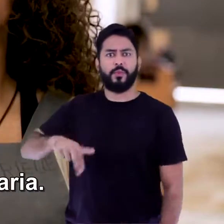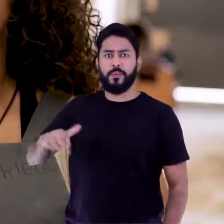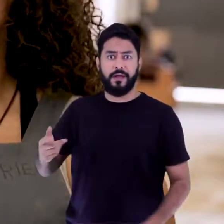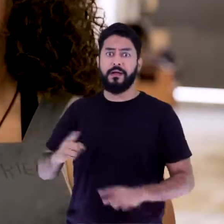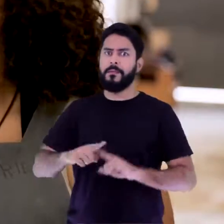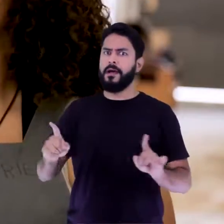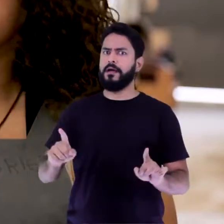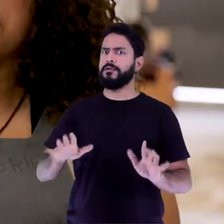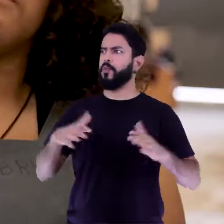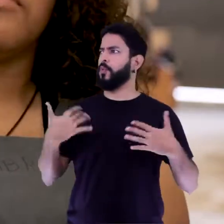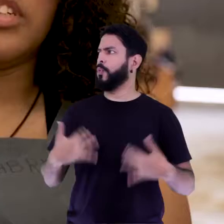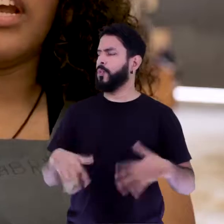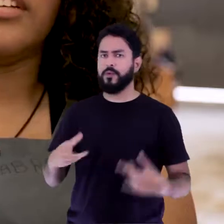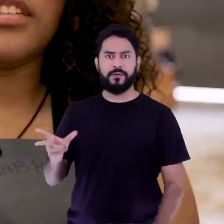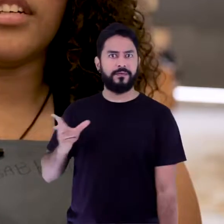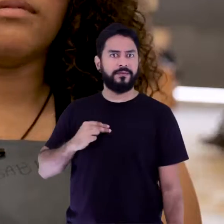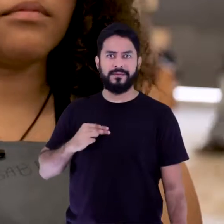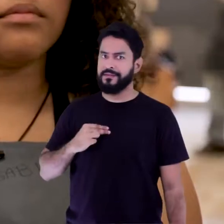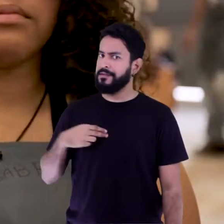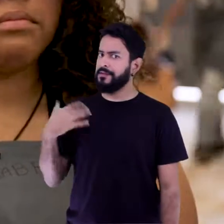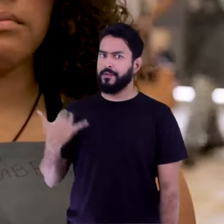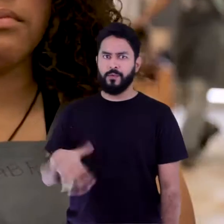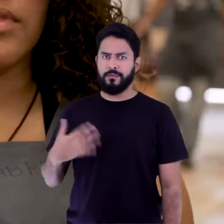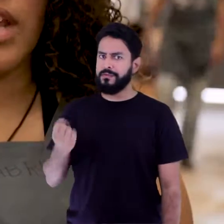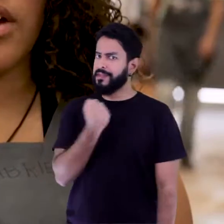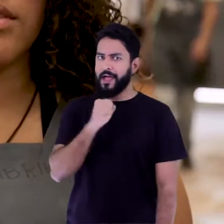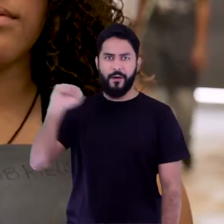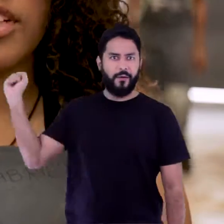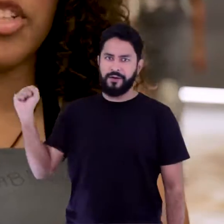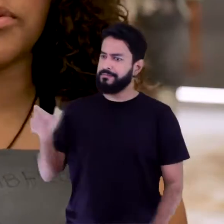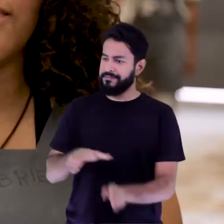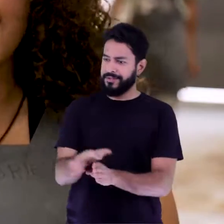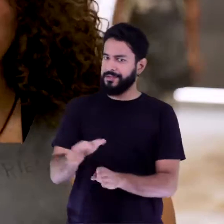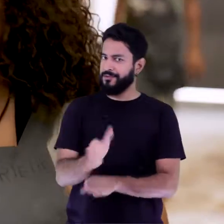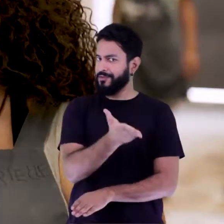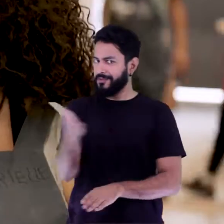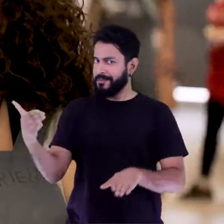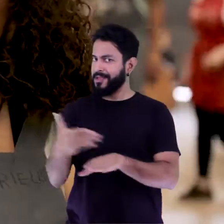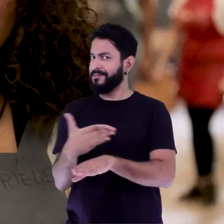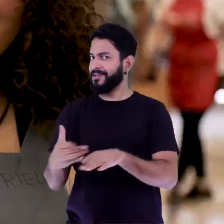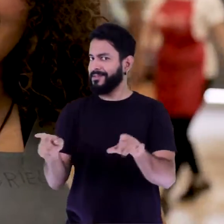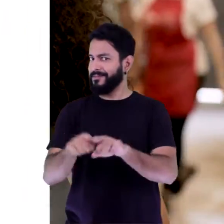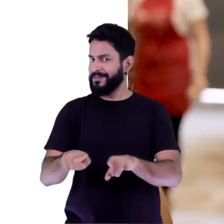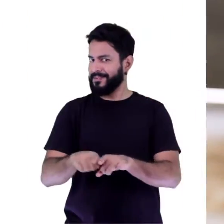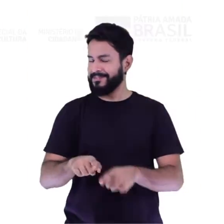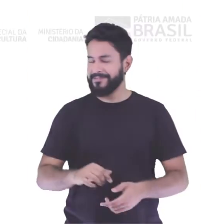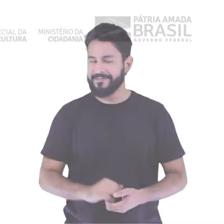marcenaria, mas, gente, da hora, indico.